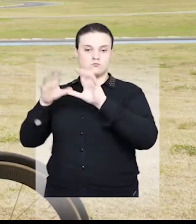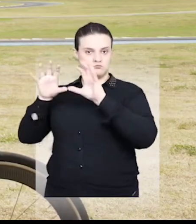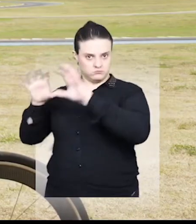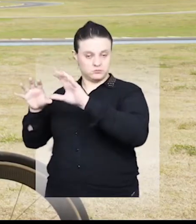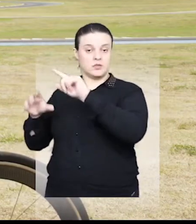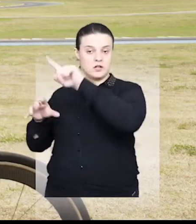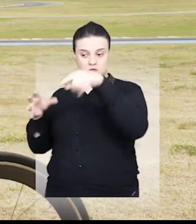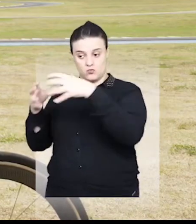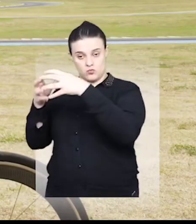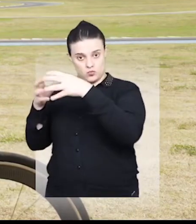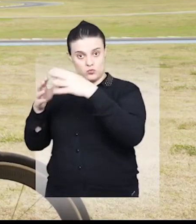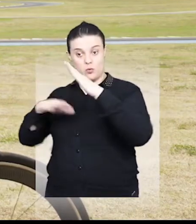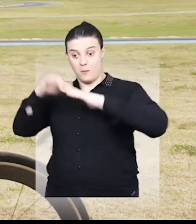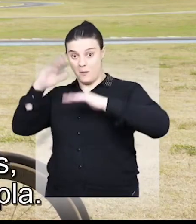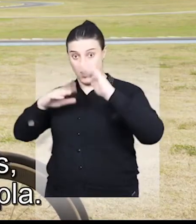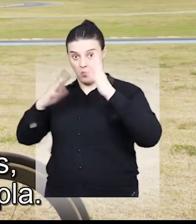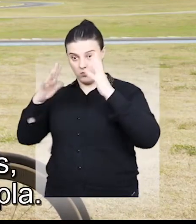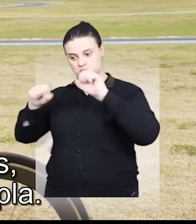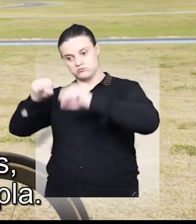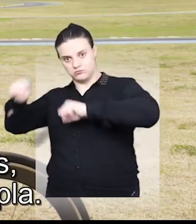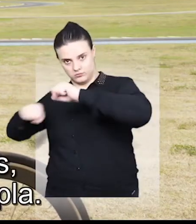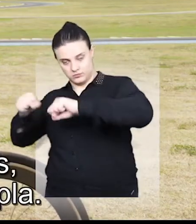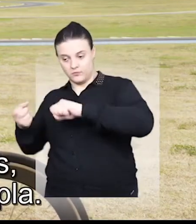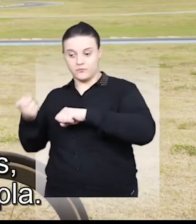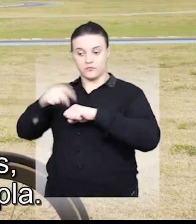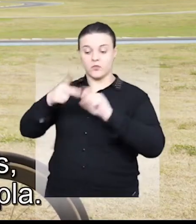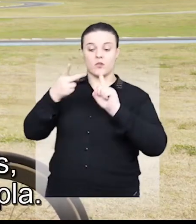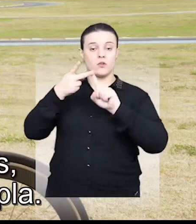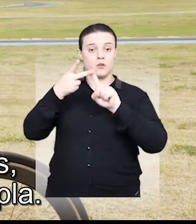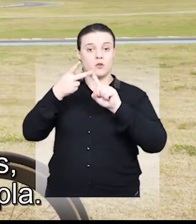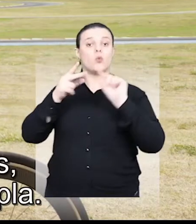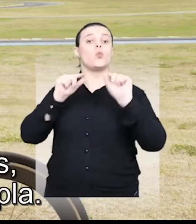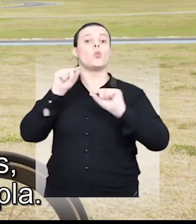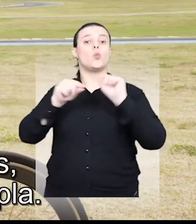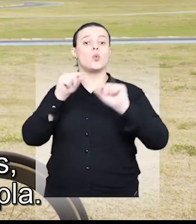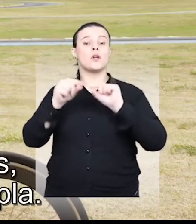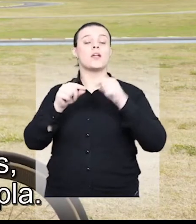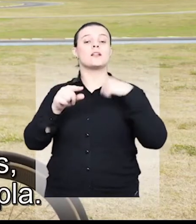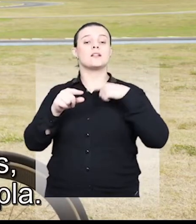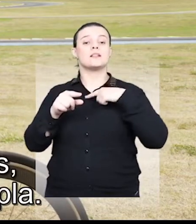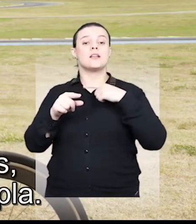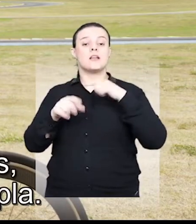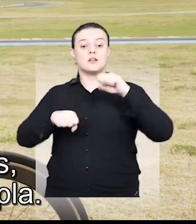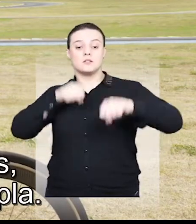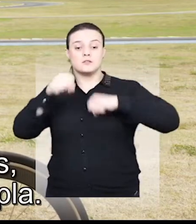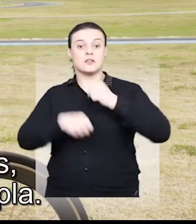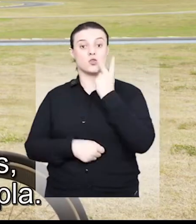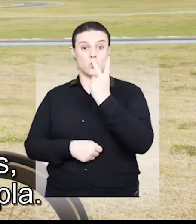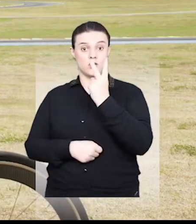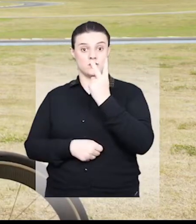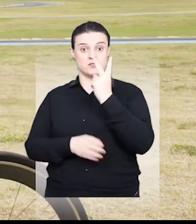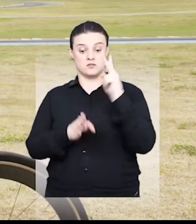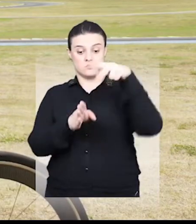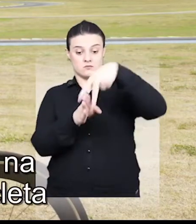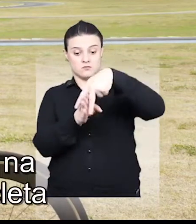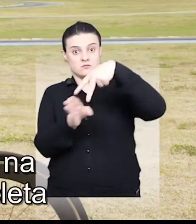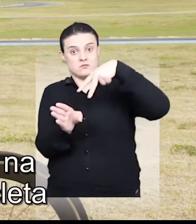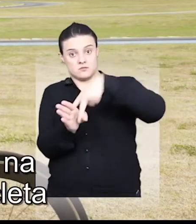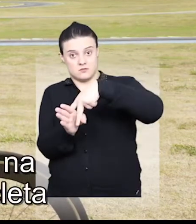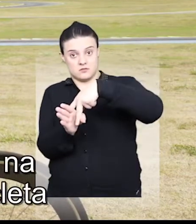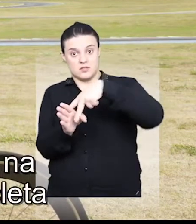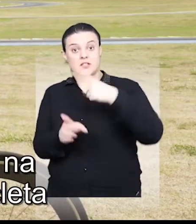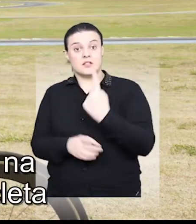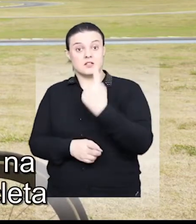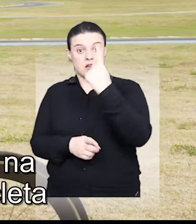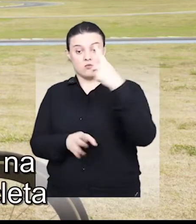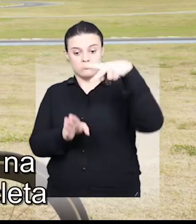são os handbikers. Aí a gente tem também os tandems, que são aqueles atletas que pedalam em dupla, que